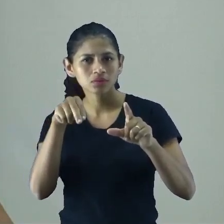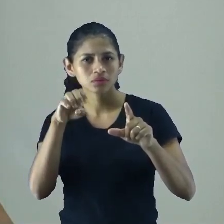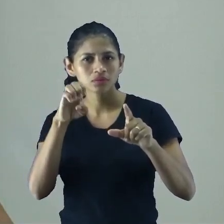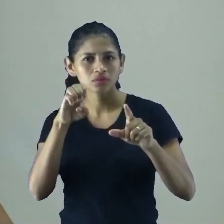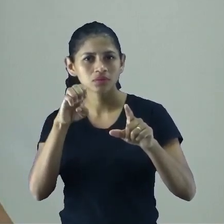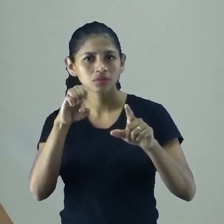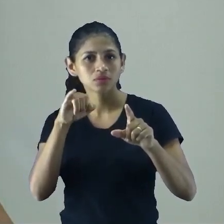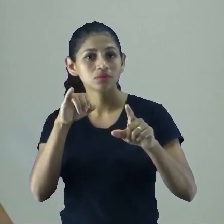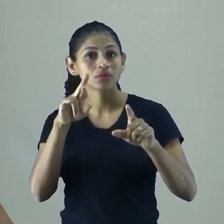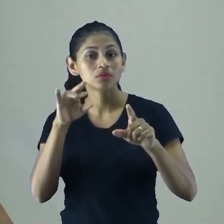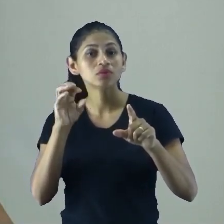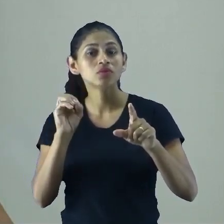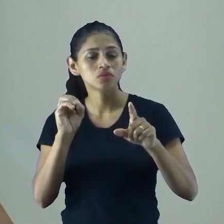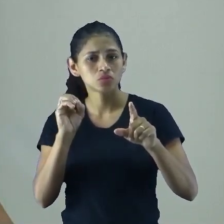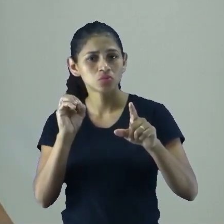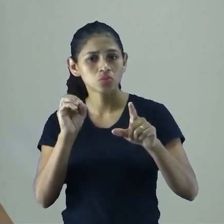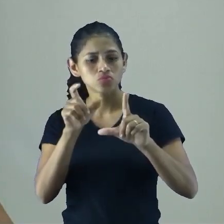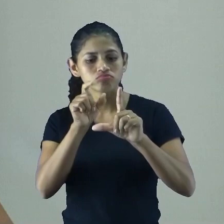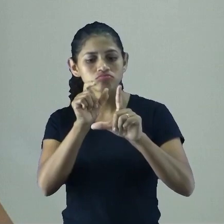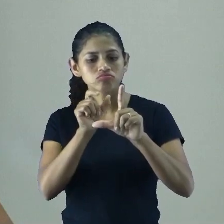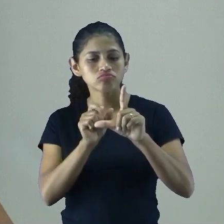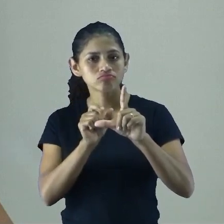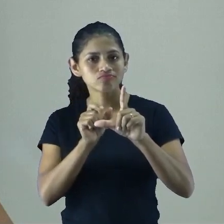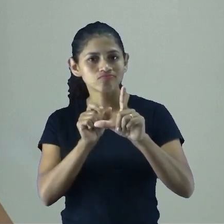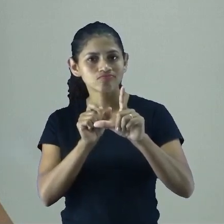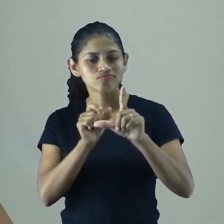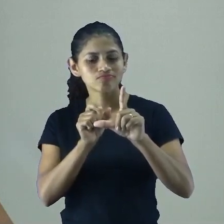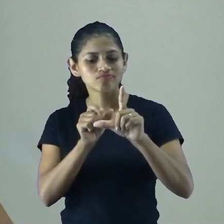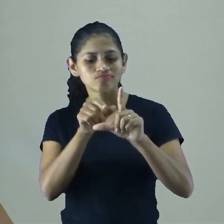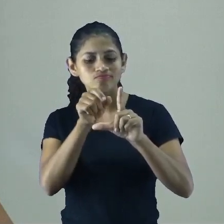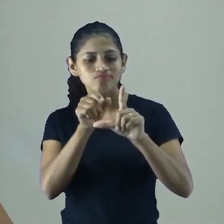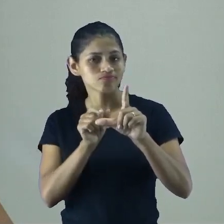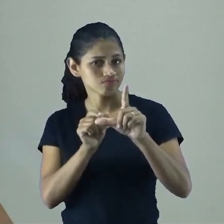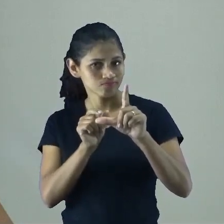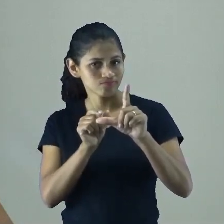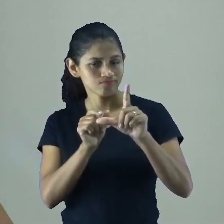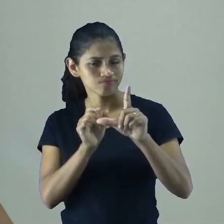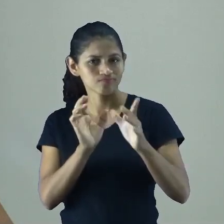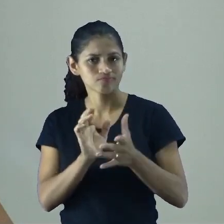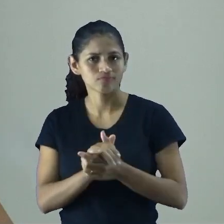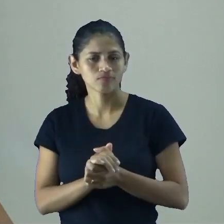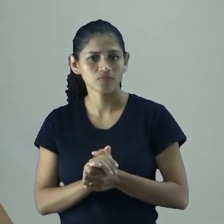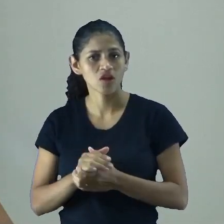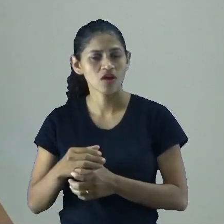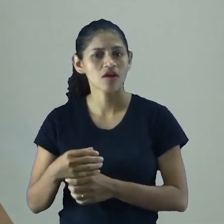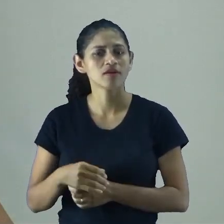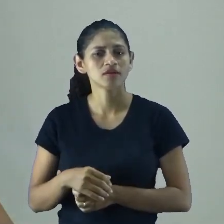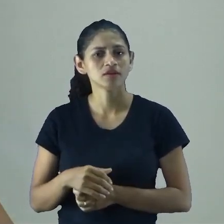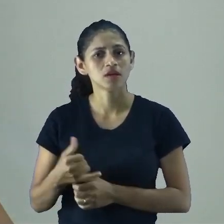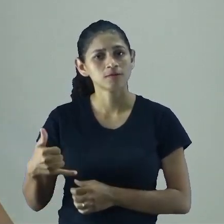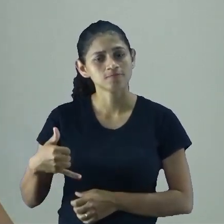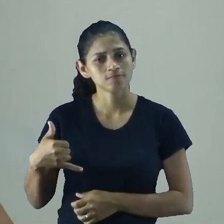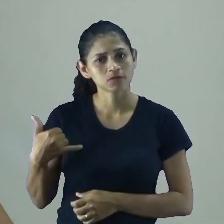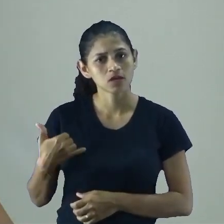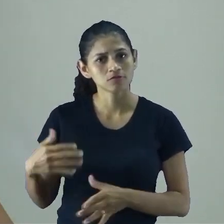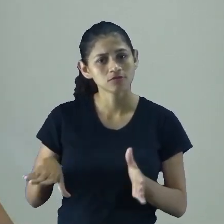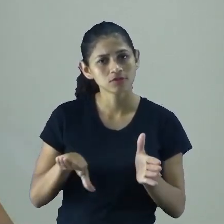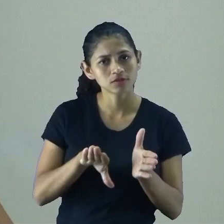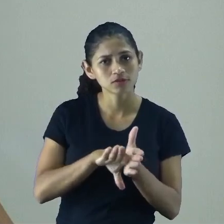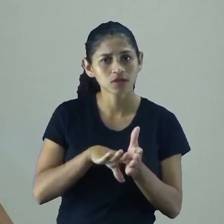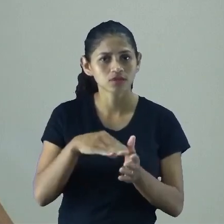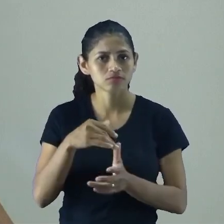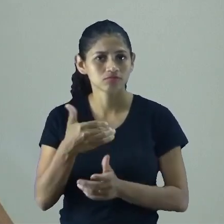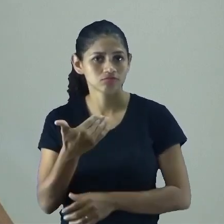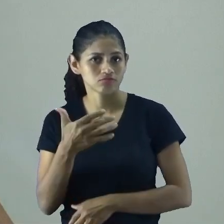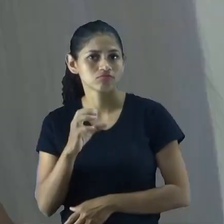coluna menor certo o carneiro vivendo 10 horas né então a gente coloca aqui o